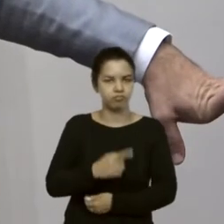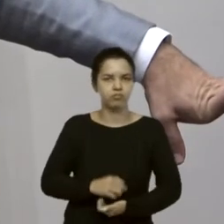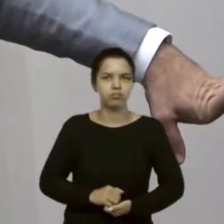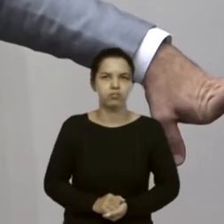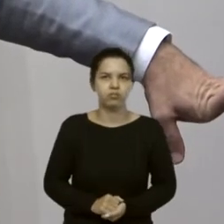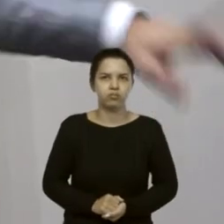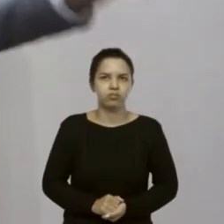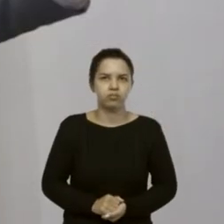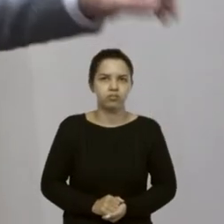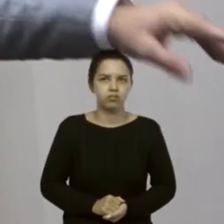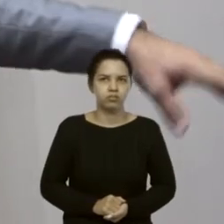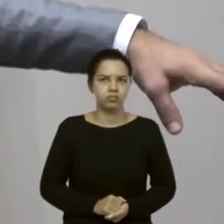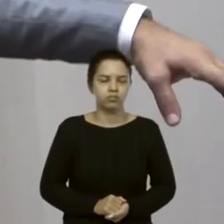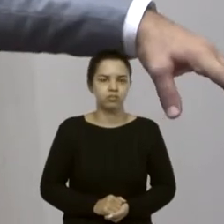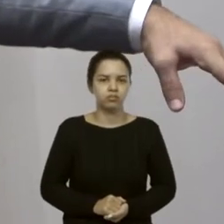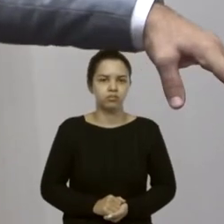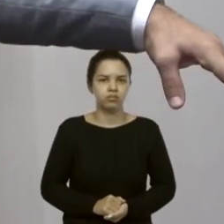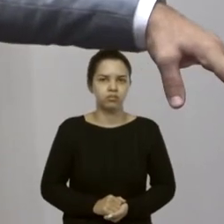Senhor presidente.